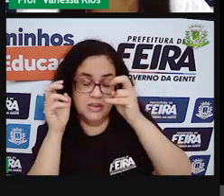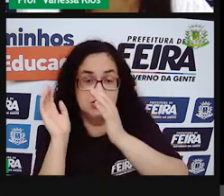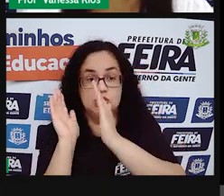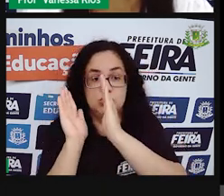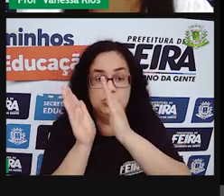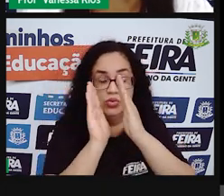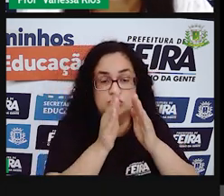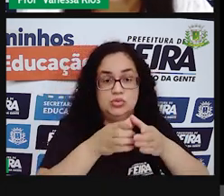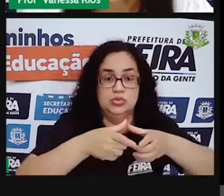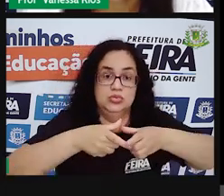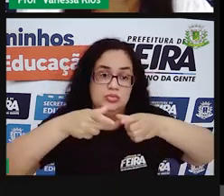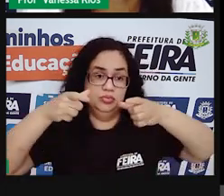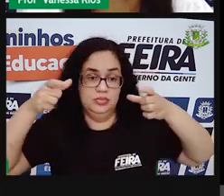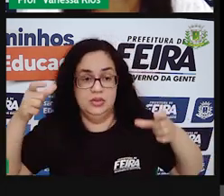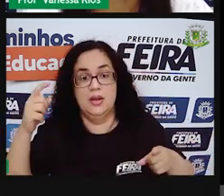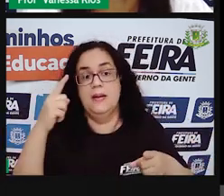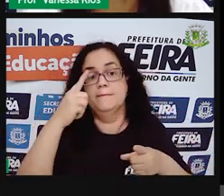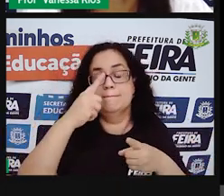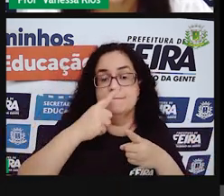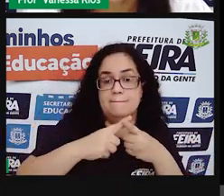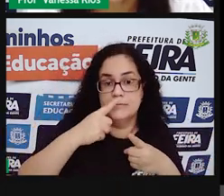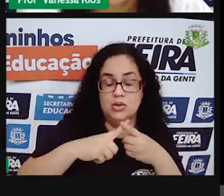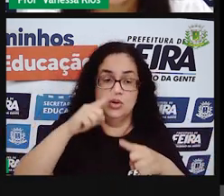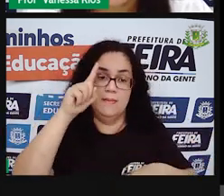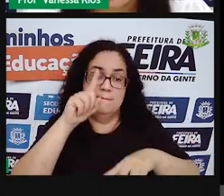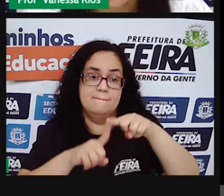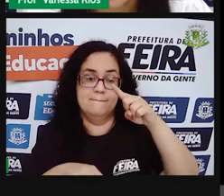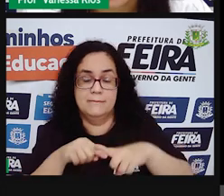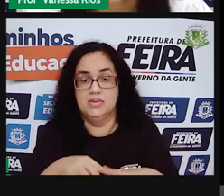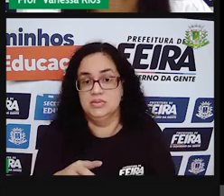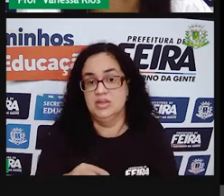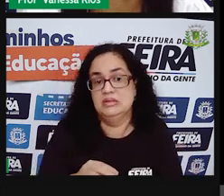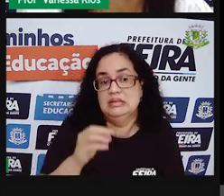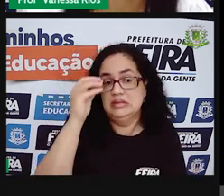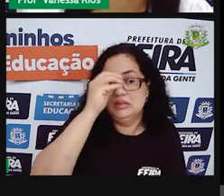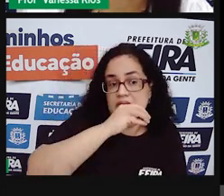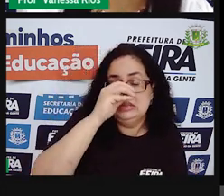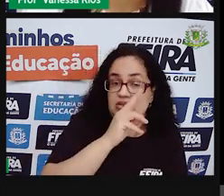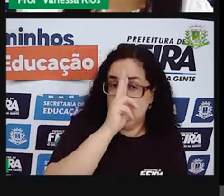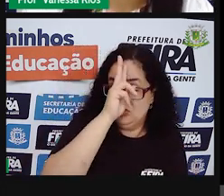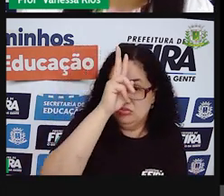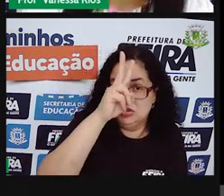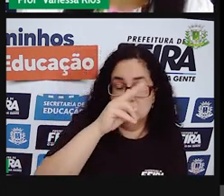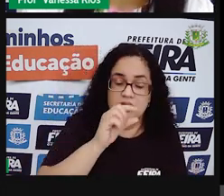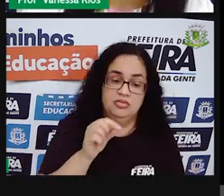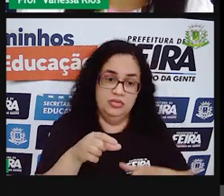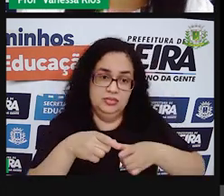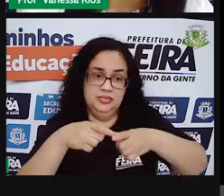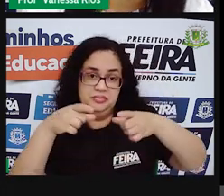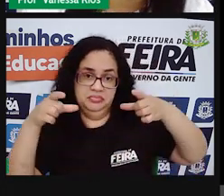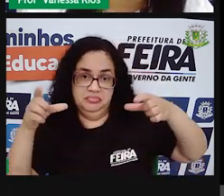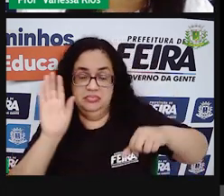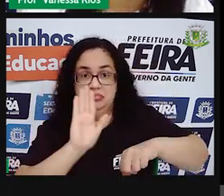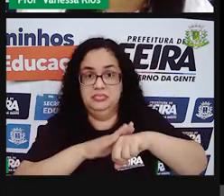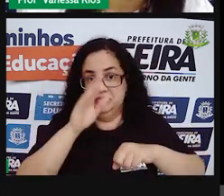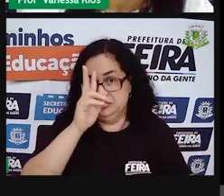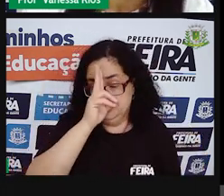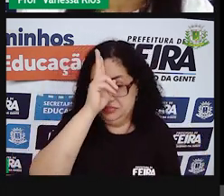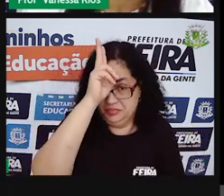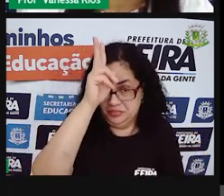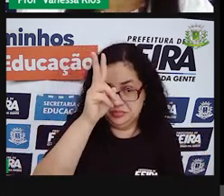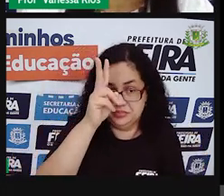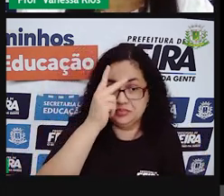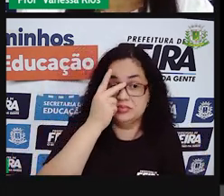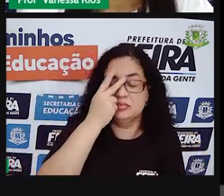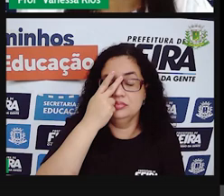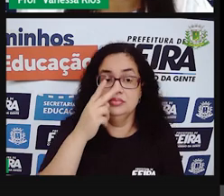sequência crescente, porque foi do material menos resistente para o material mais resistente. Mas